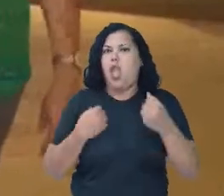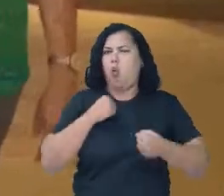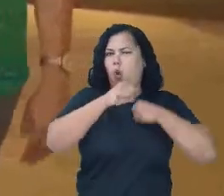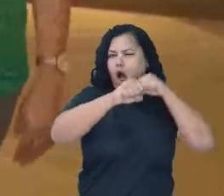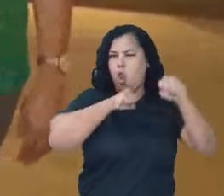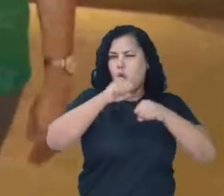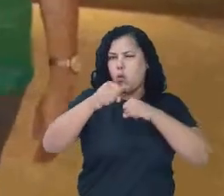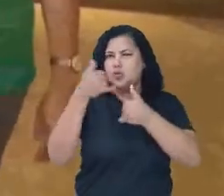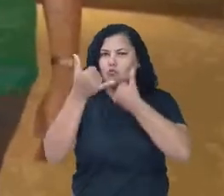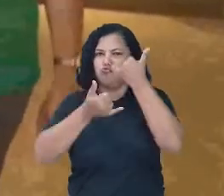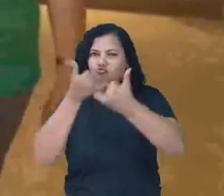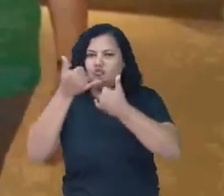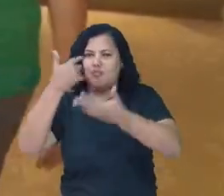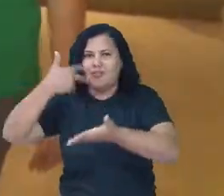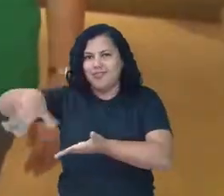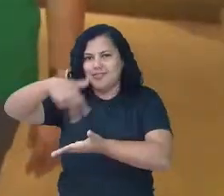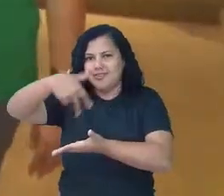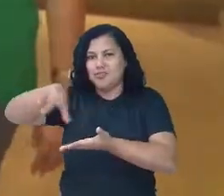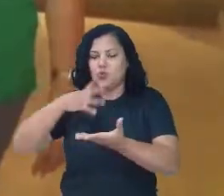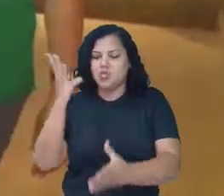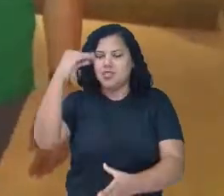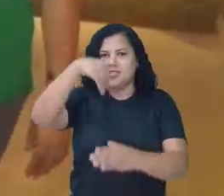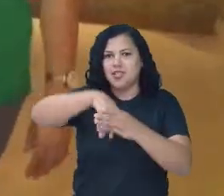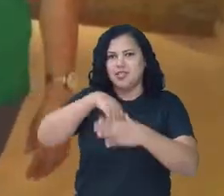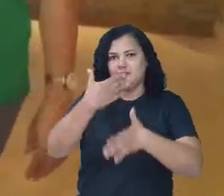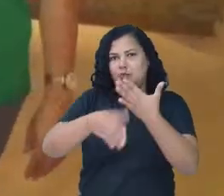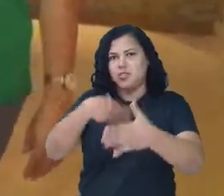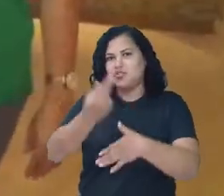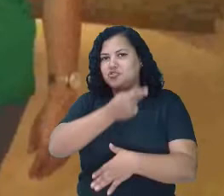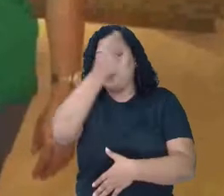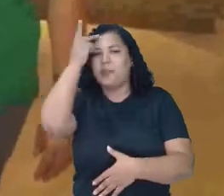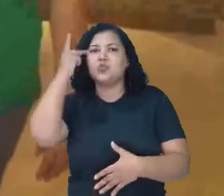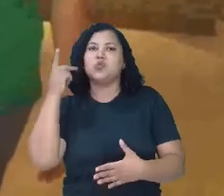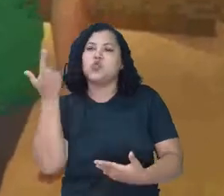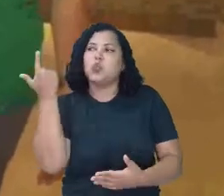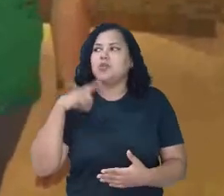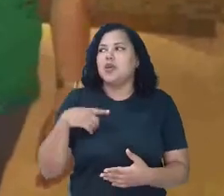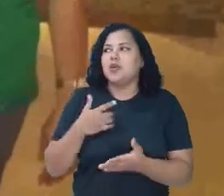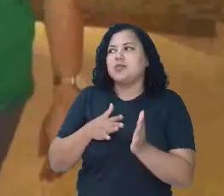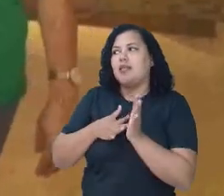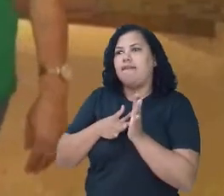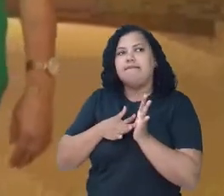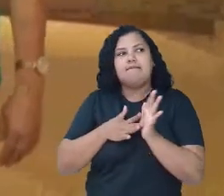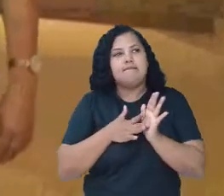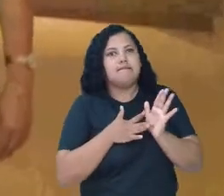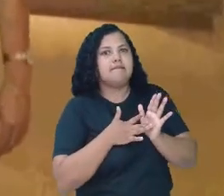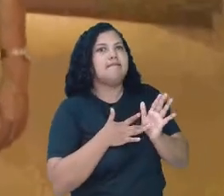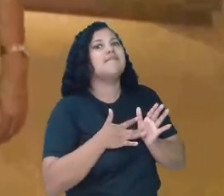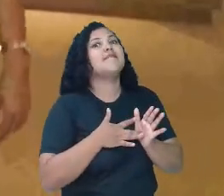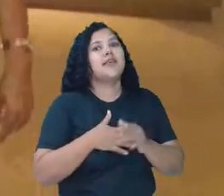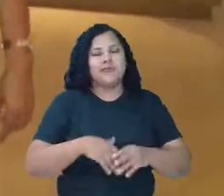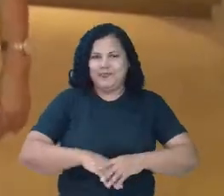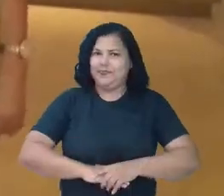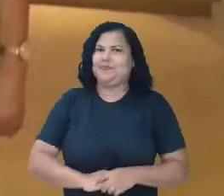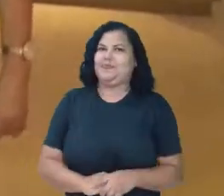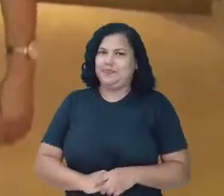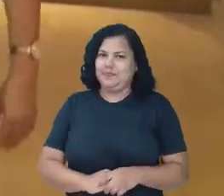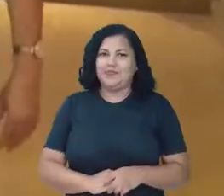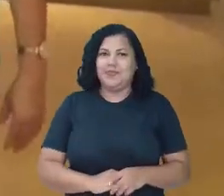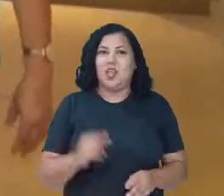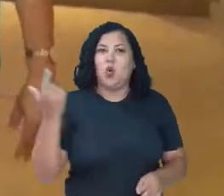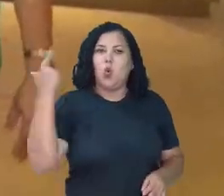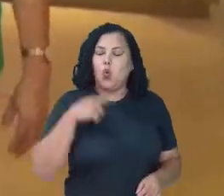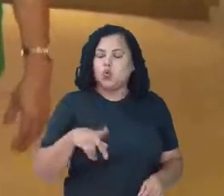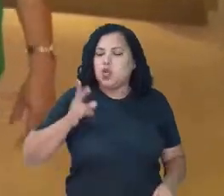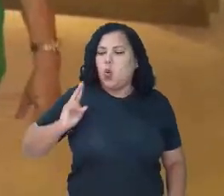ela é uma dança. Então, nesse meio, as pessoas conseguiam disfarçar e conseguiam